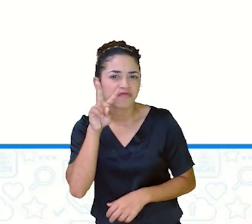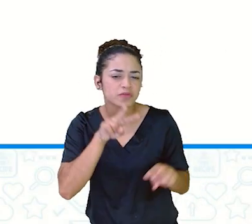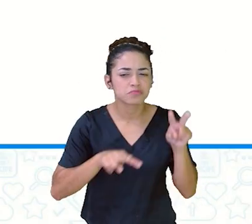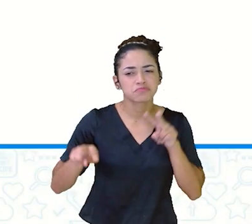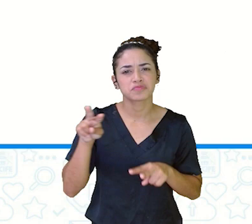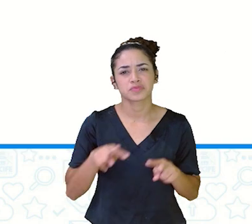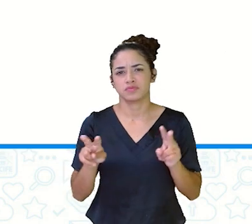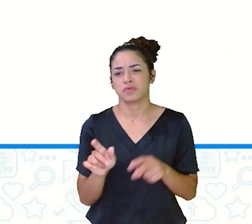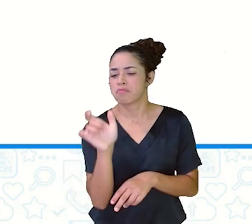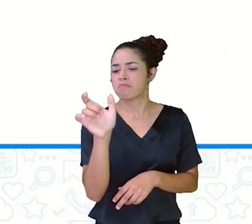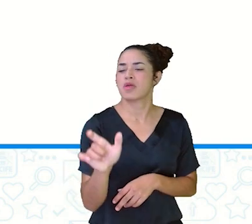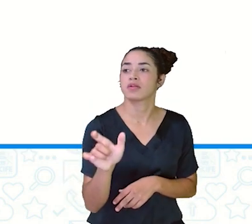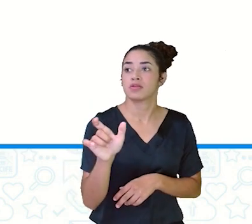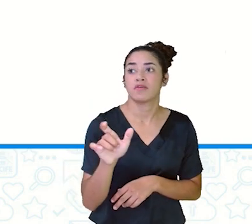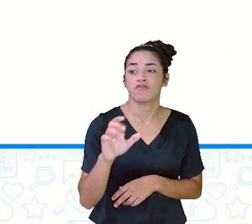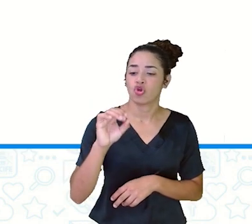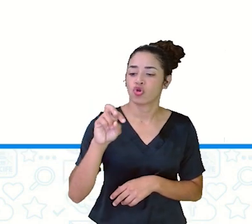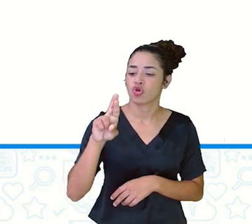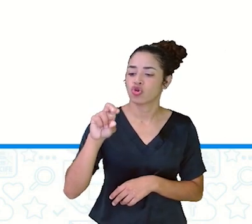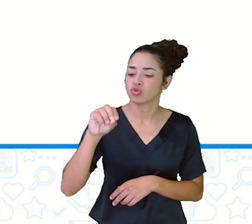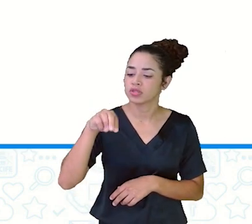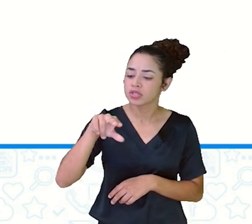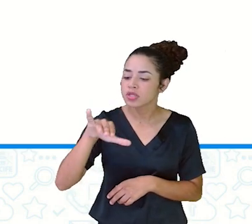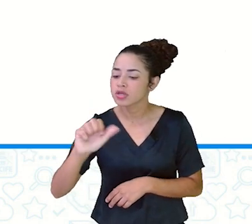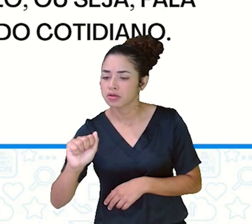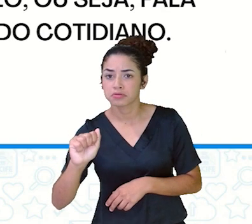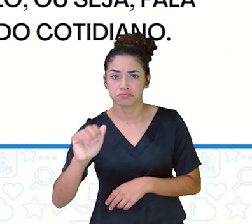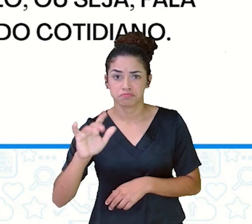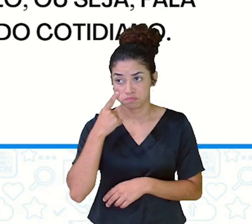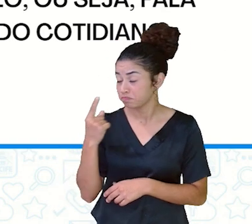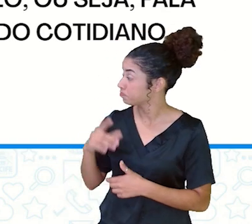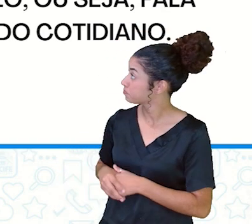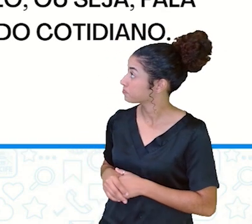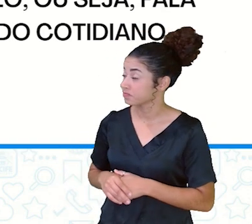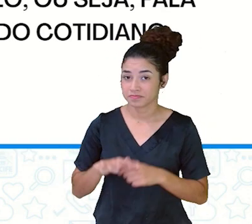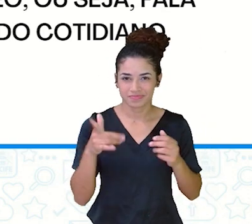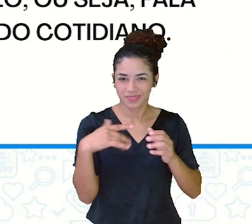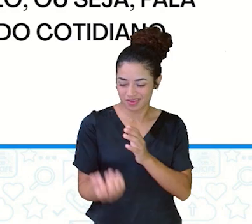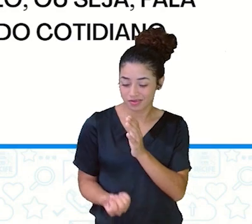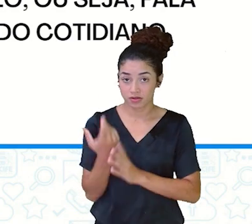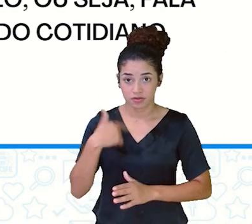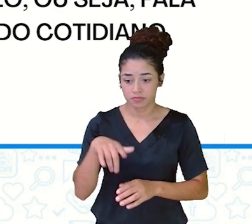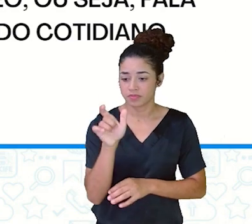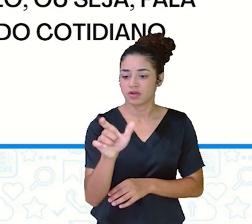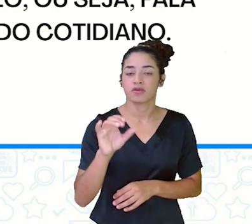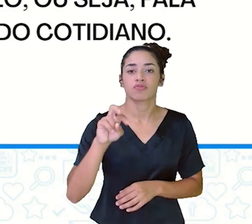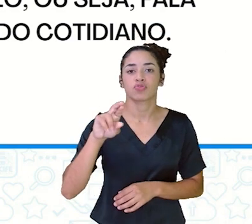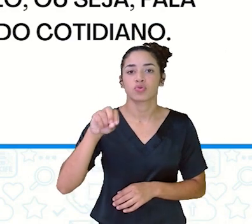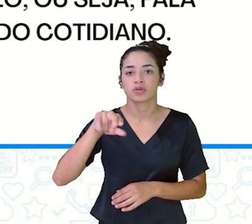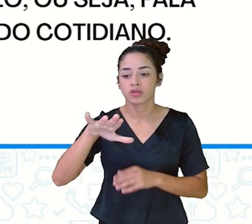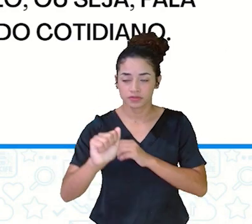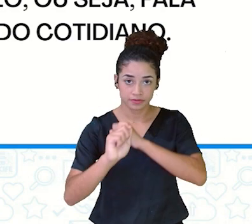desse termo, dessa palavra crônica? A origem da palavra crônica